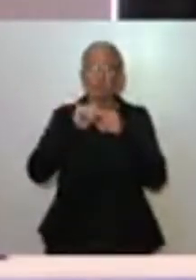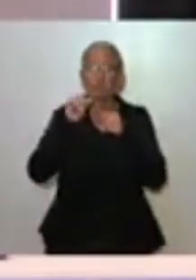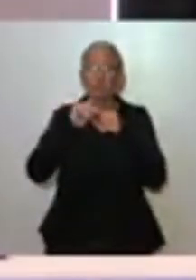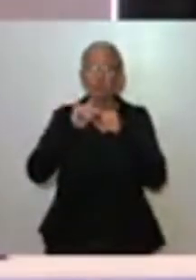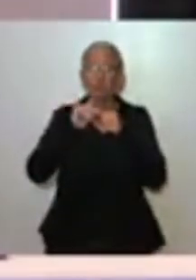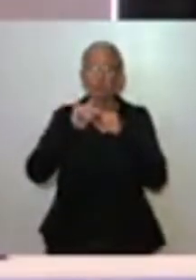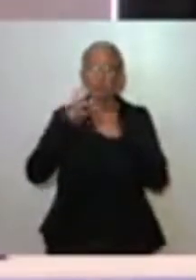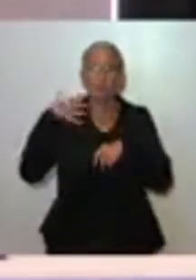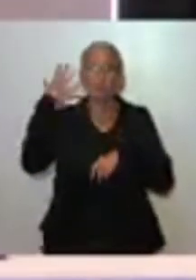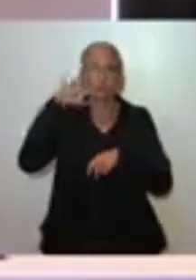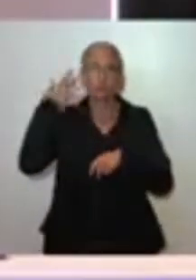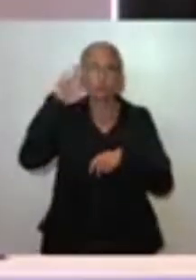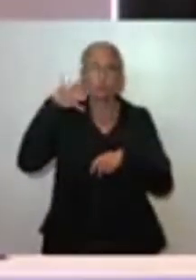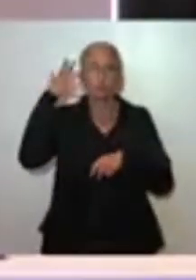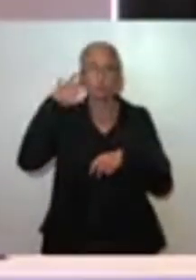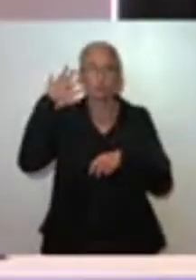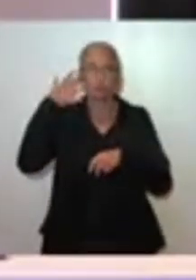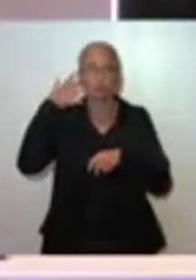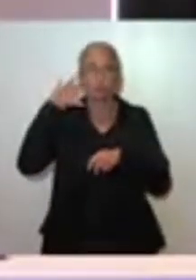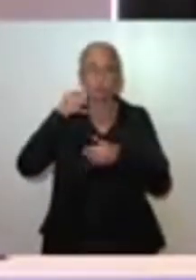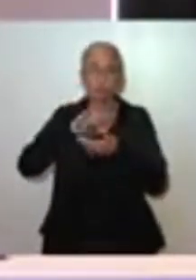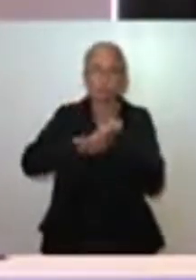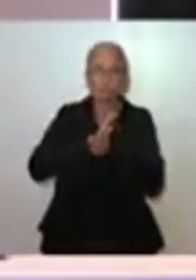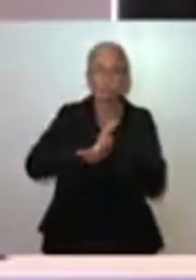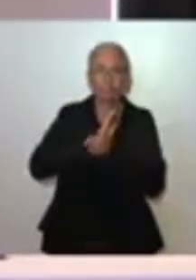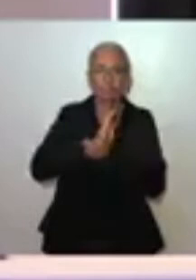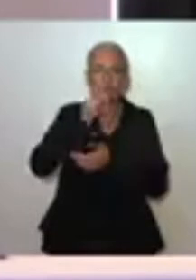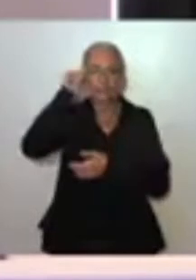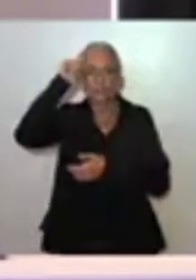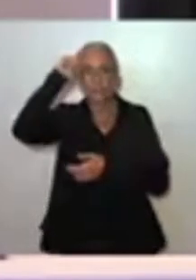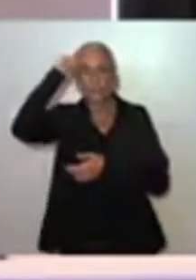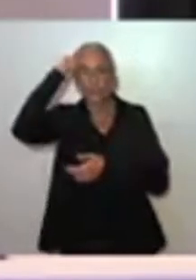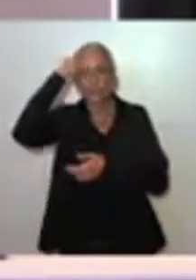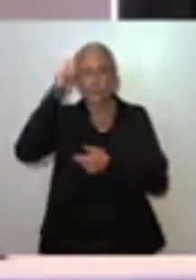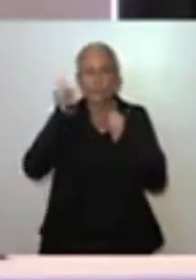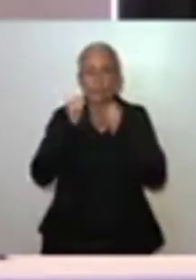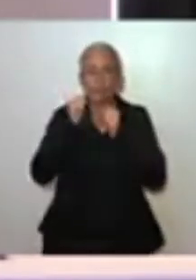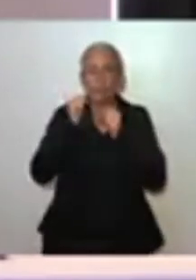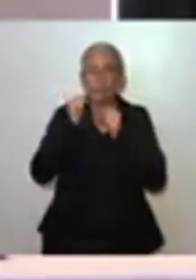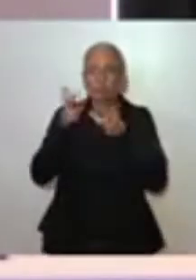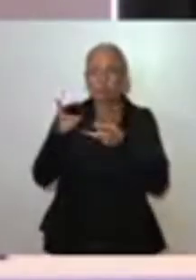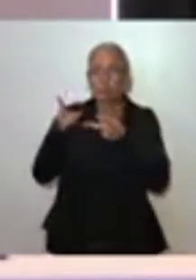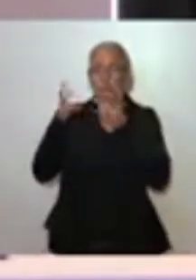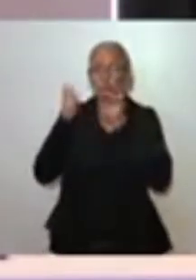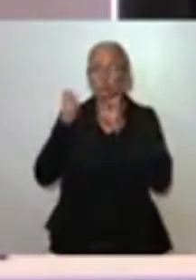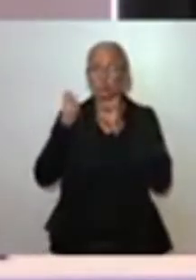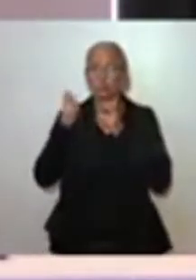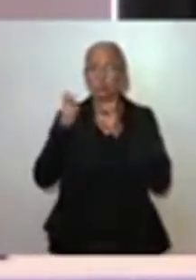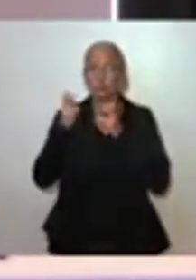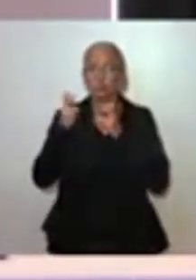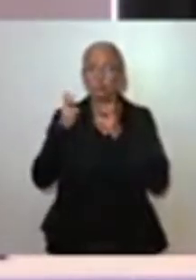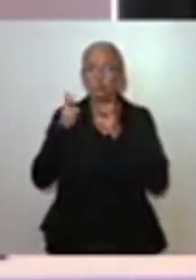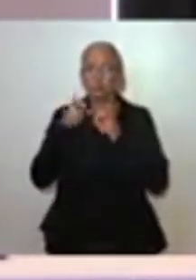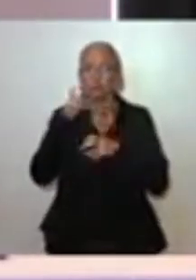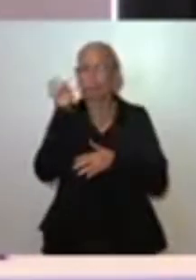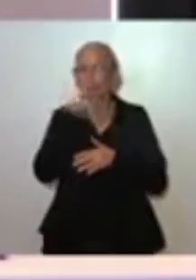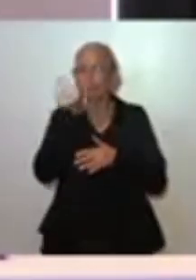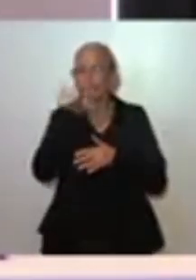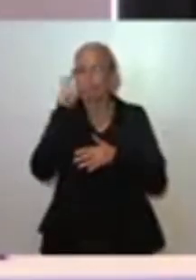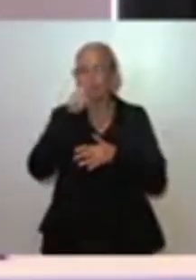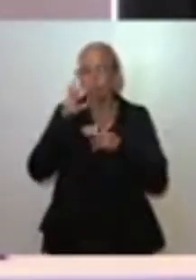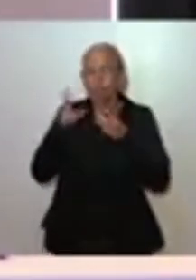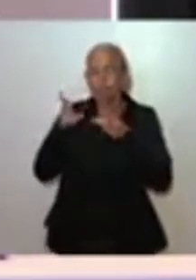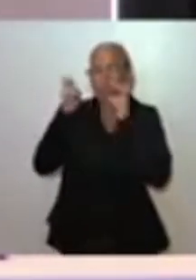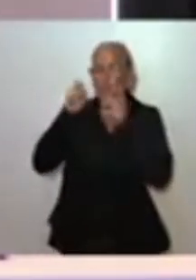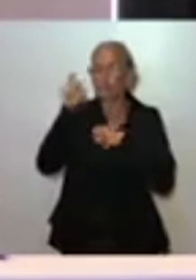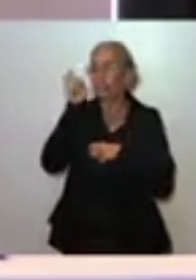discurso extremamente racista e eu claramente pude perceber que aquilo era uma edição maliciosa da